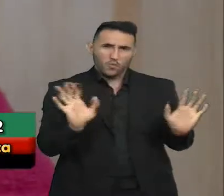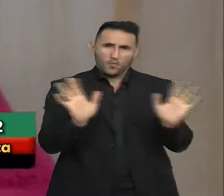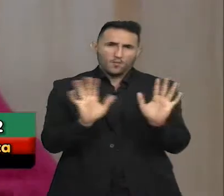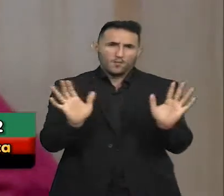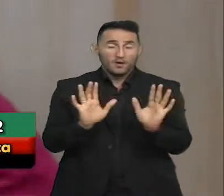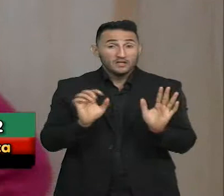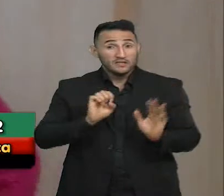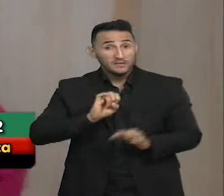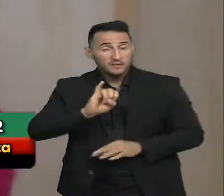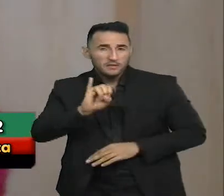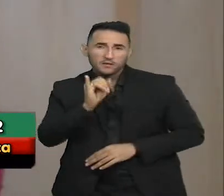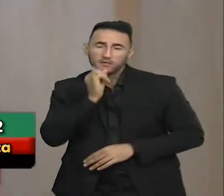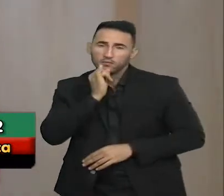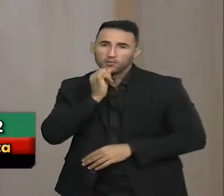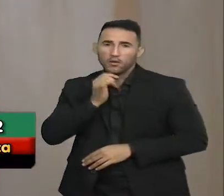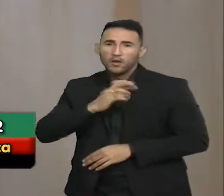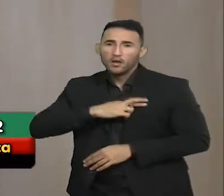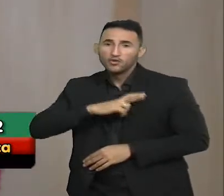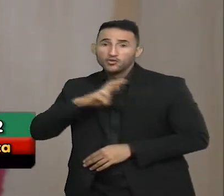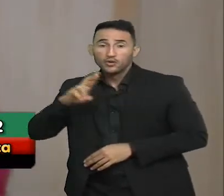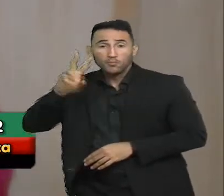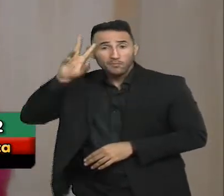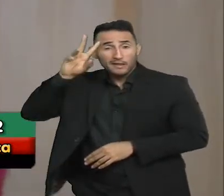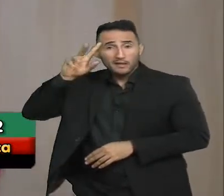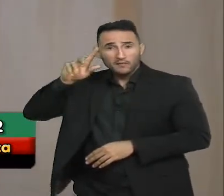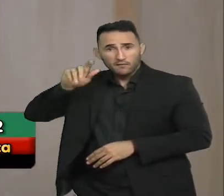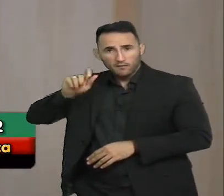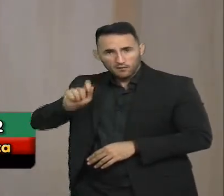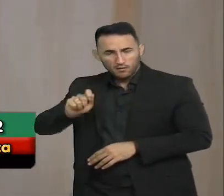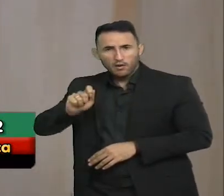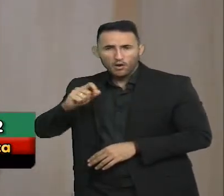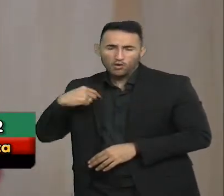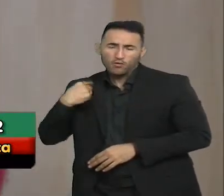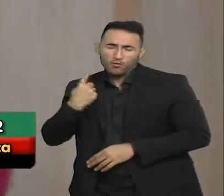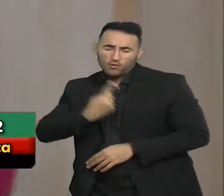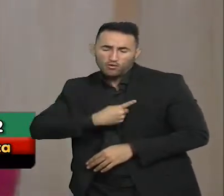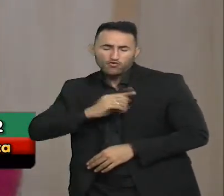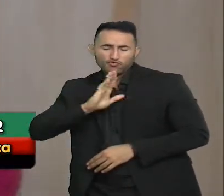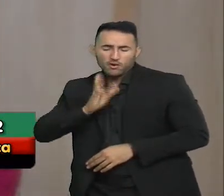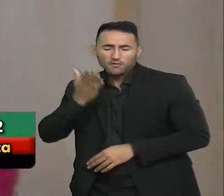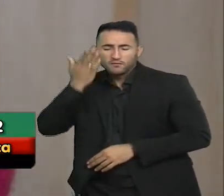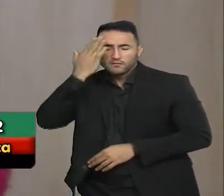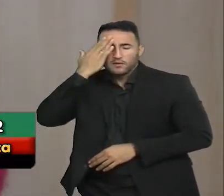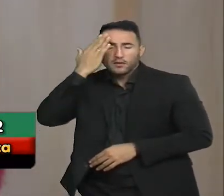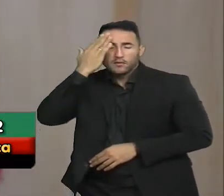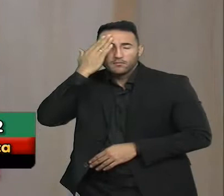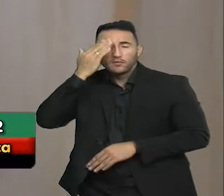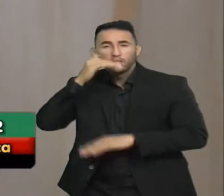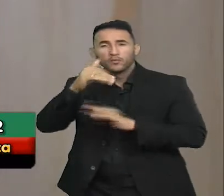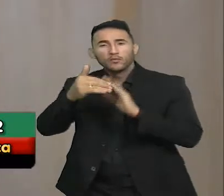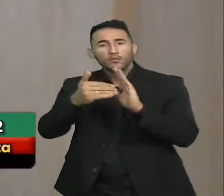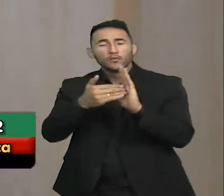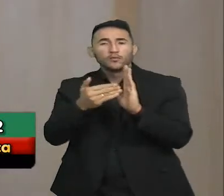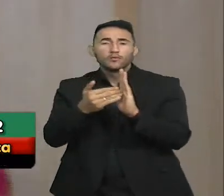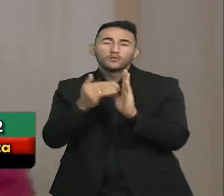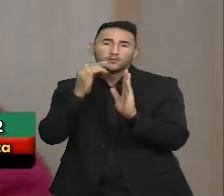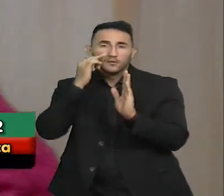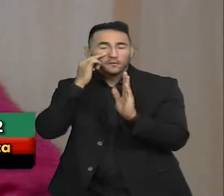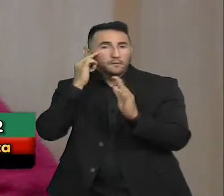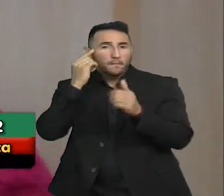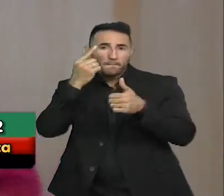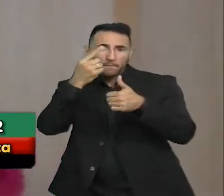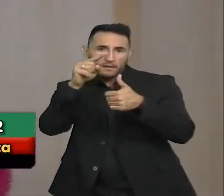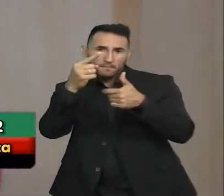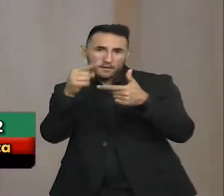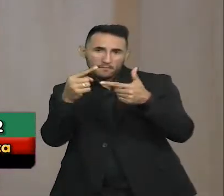fala de matriz africana, né, nós bem sabemos todas as a